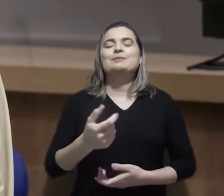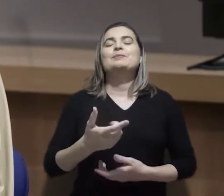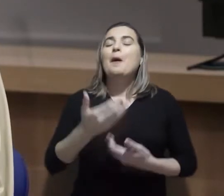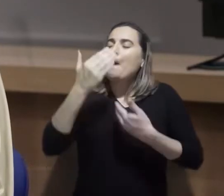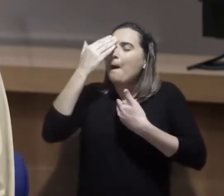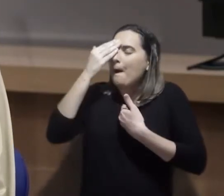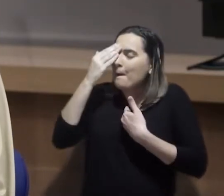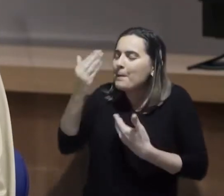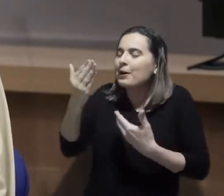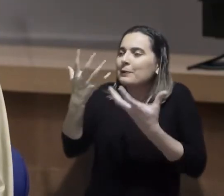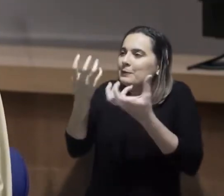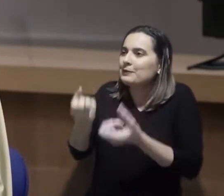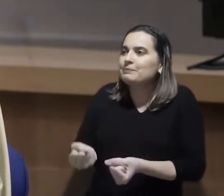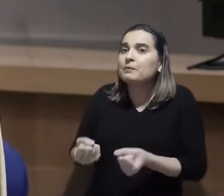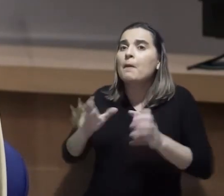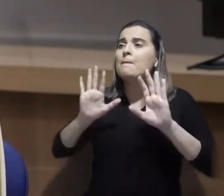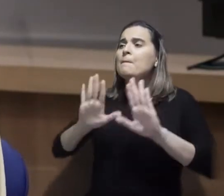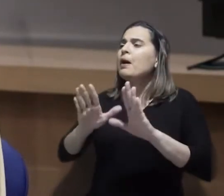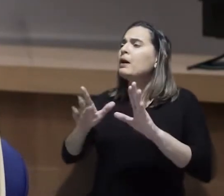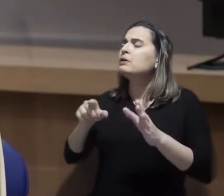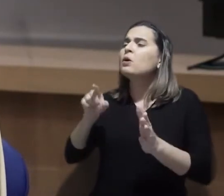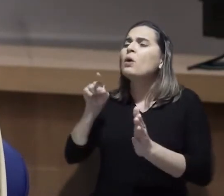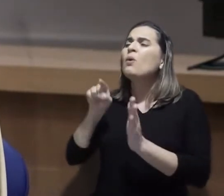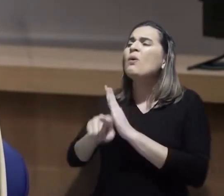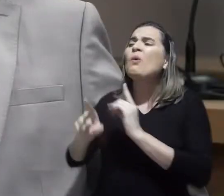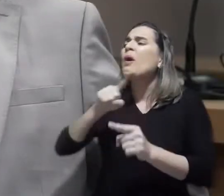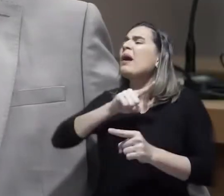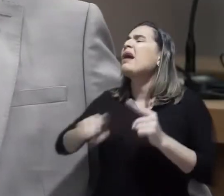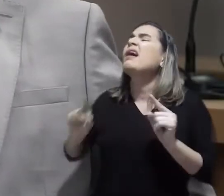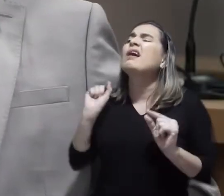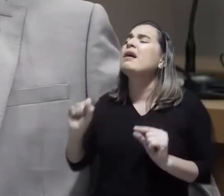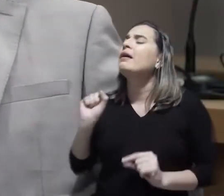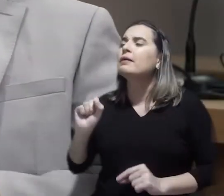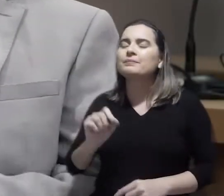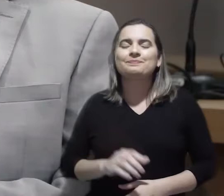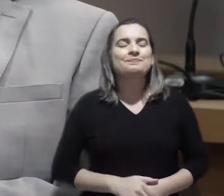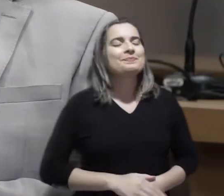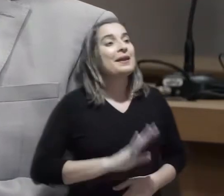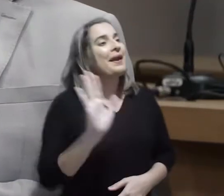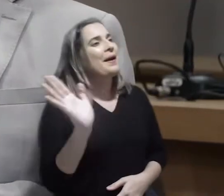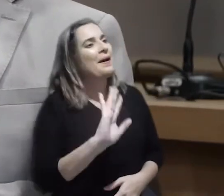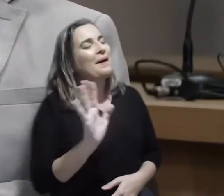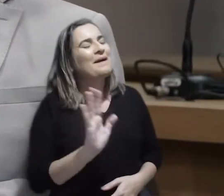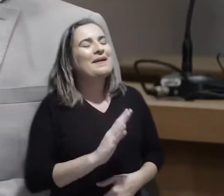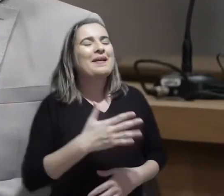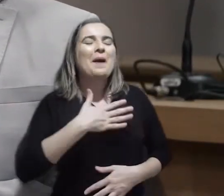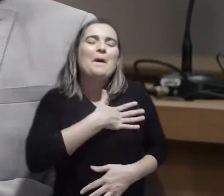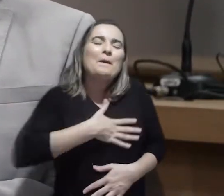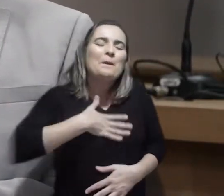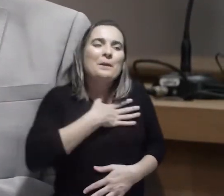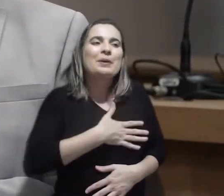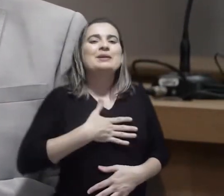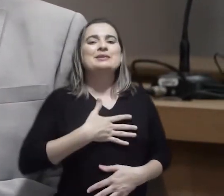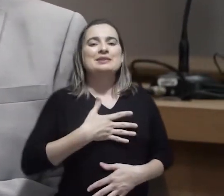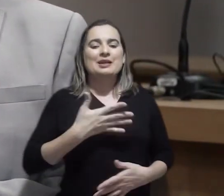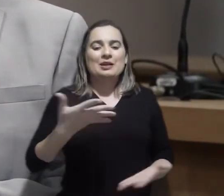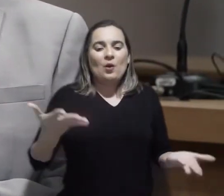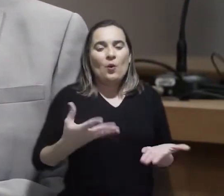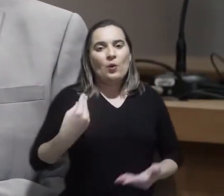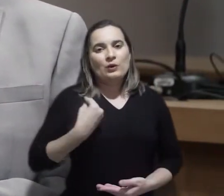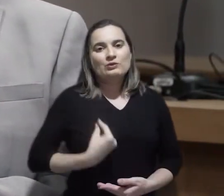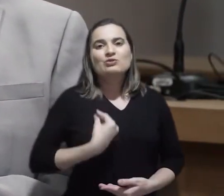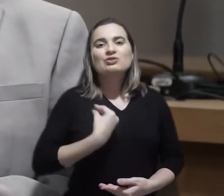o que nesse período é proibido fazer pelos pré-candidatos? Olá, Amanda, é um prazer estar aqui no